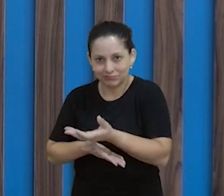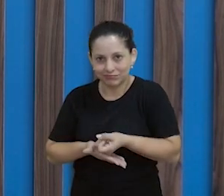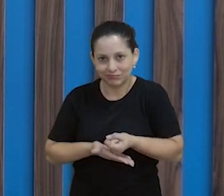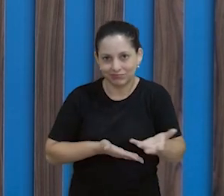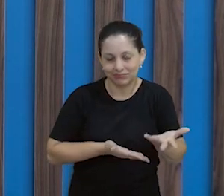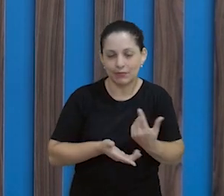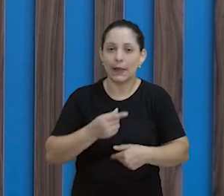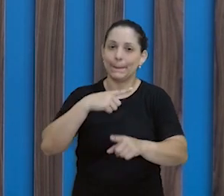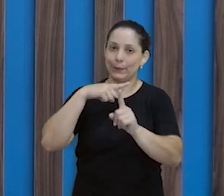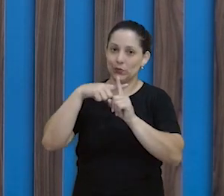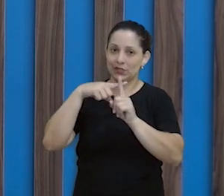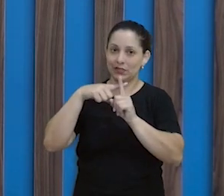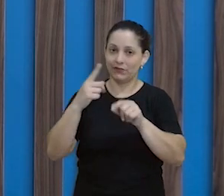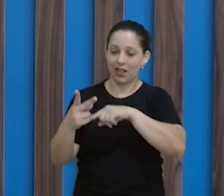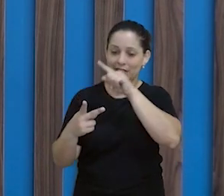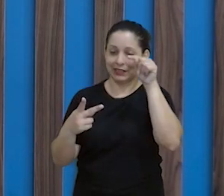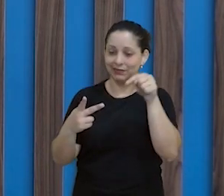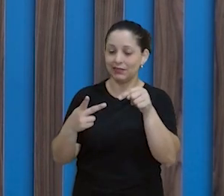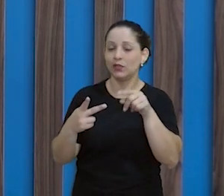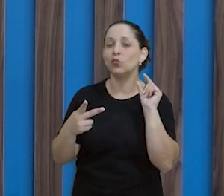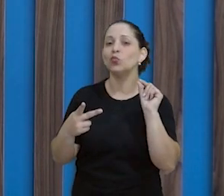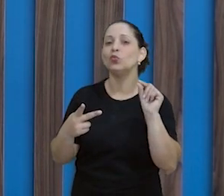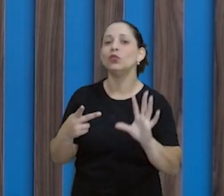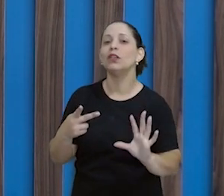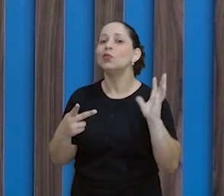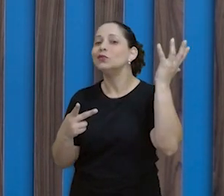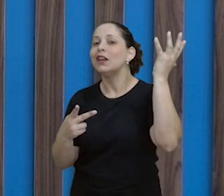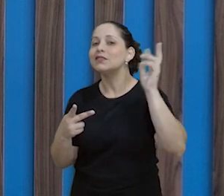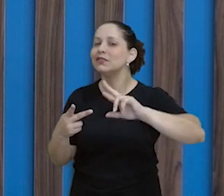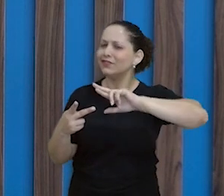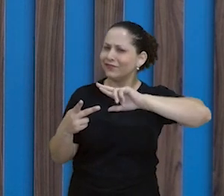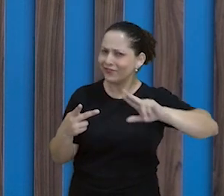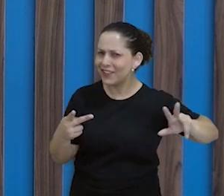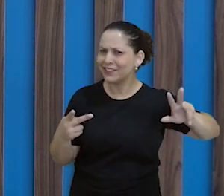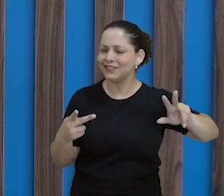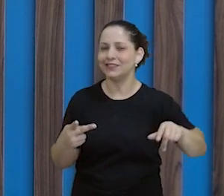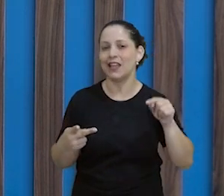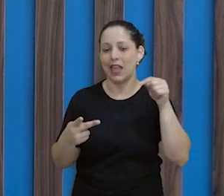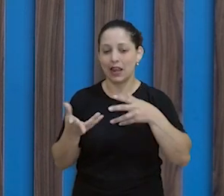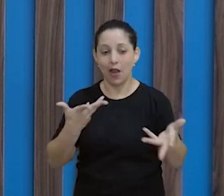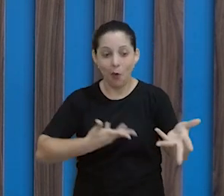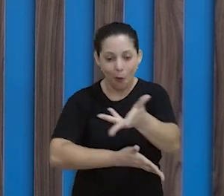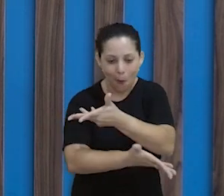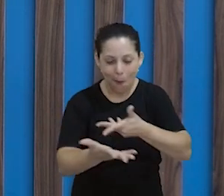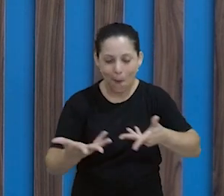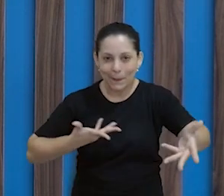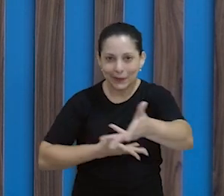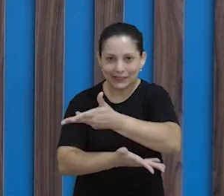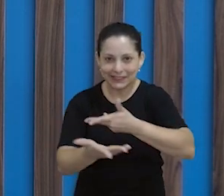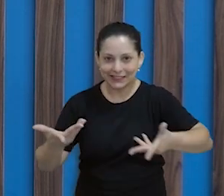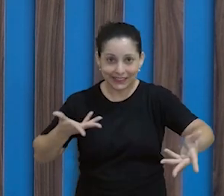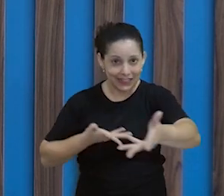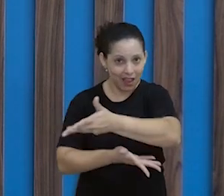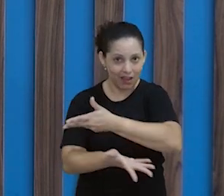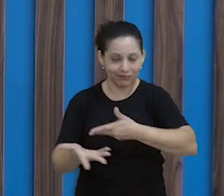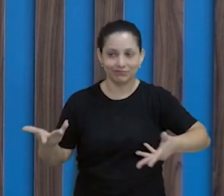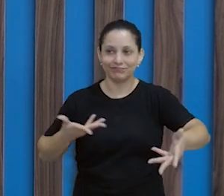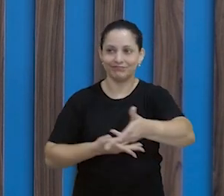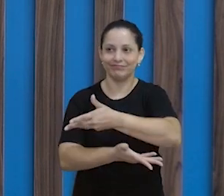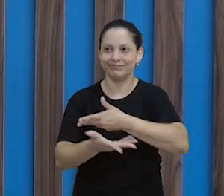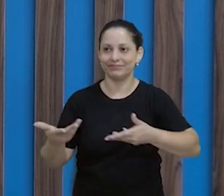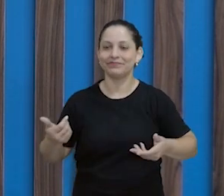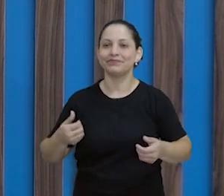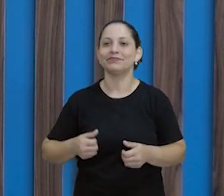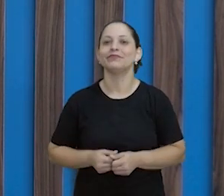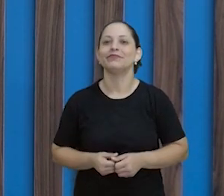positiva, né? Já na covalente, o que é que acontece? Ocorre aí o compartilhamento, né? Então, compartilhou.